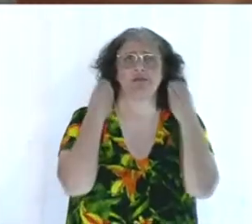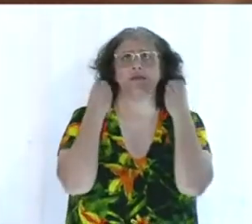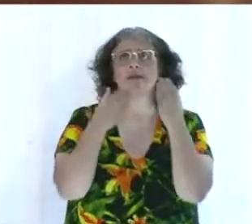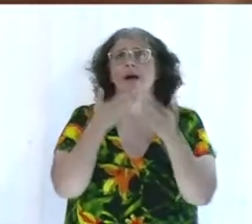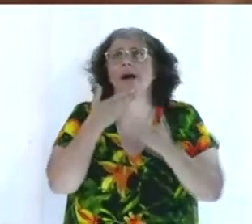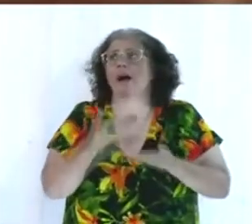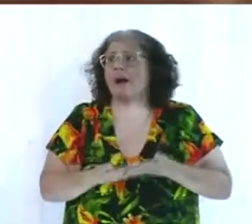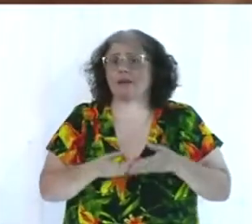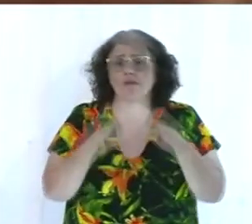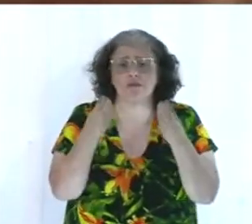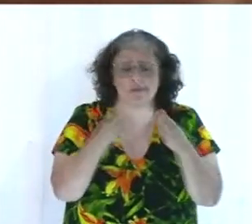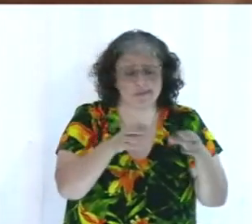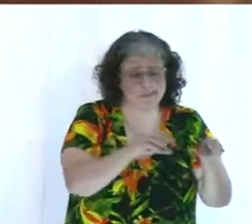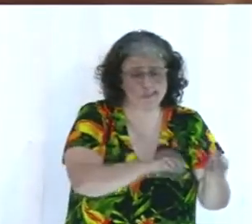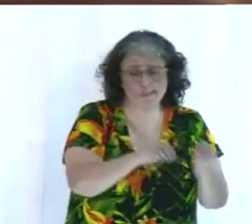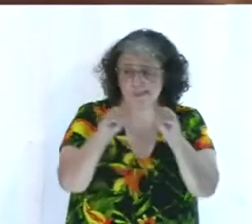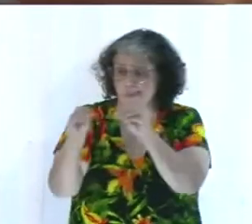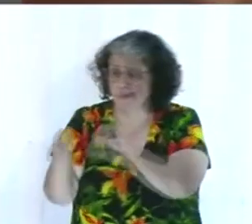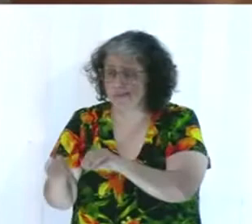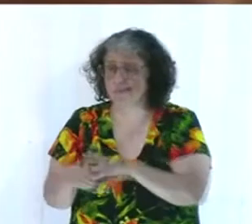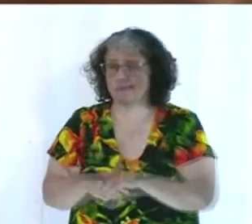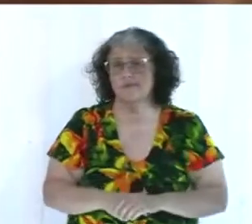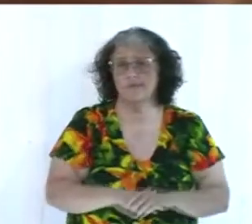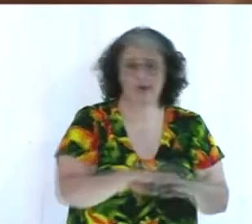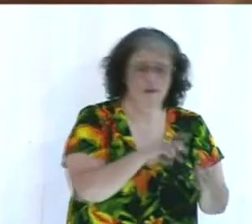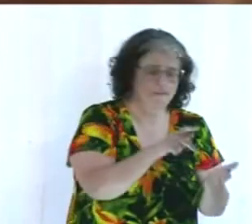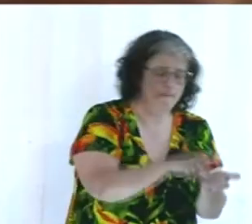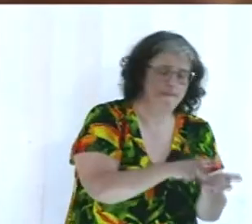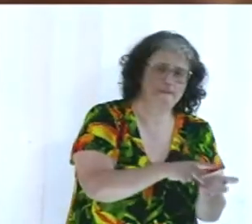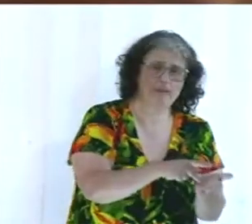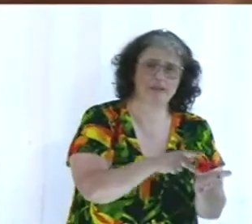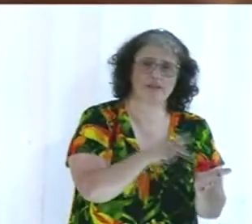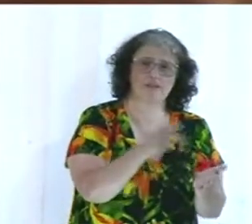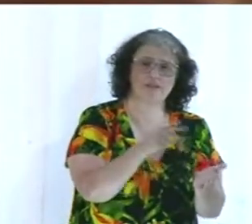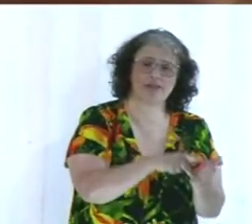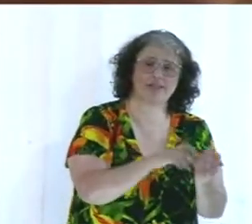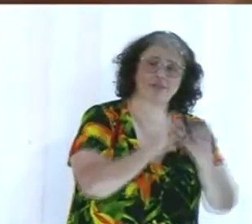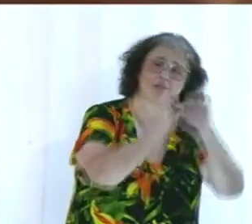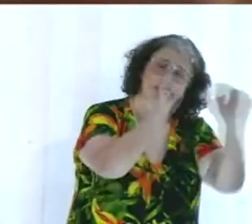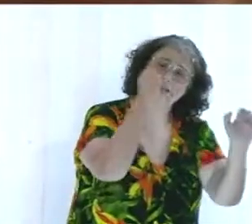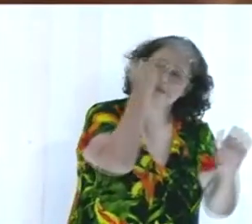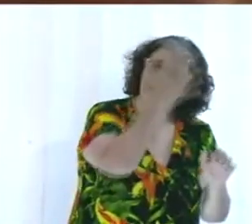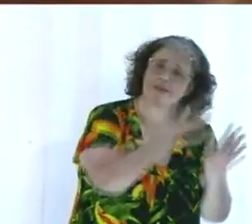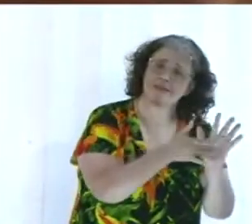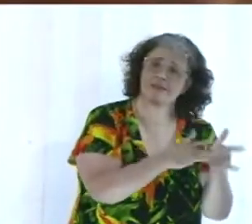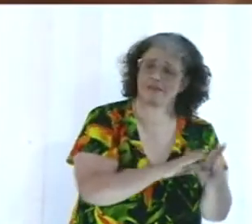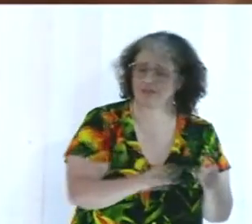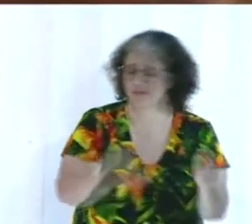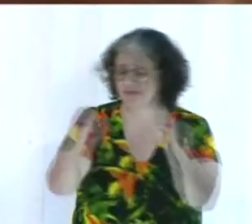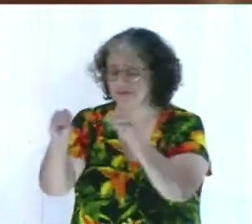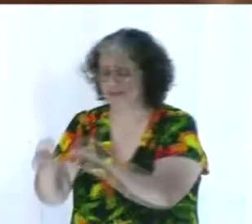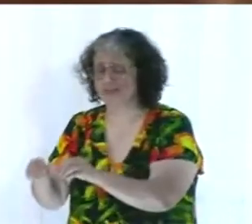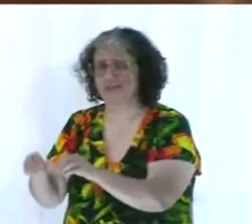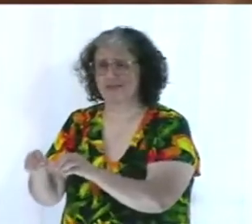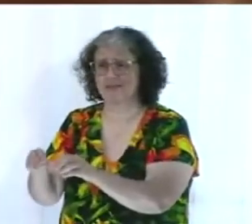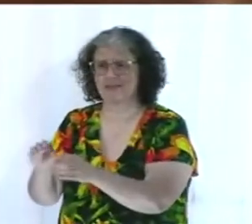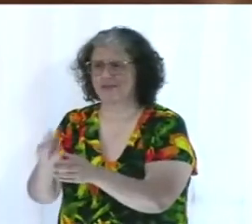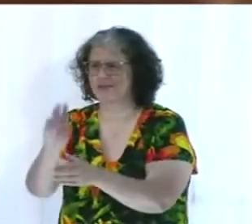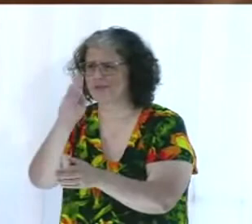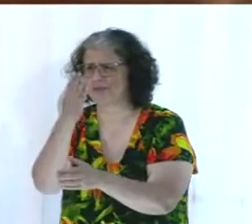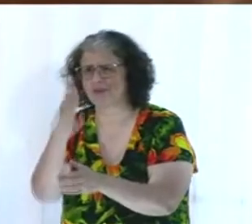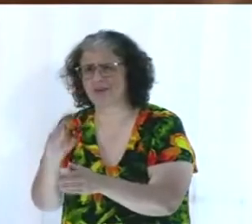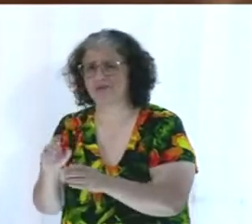dissemos, e agora eu repito: se alguém vos prega evangelho que vá além daquele